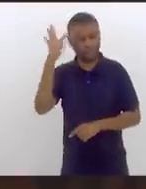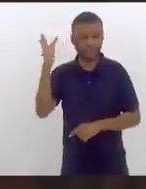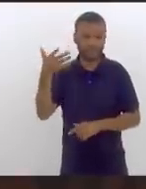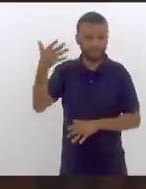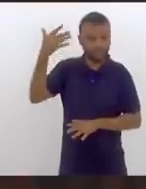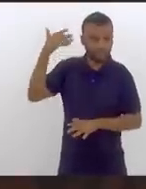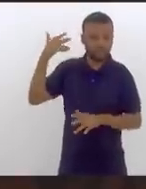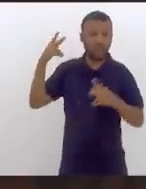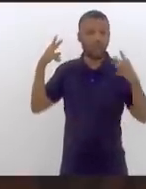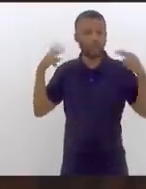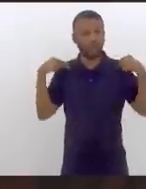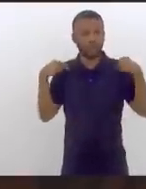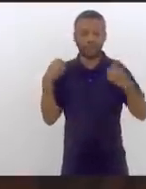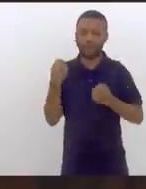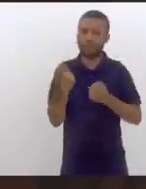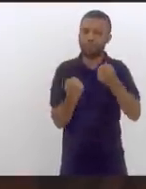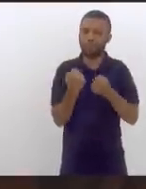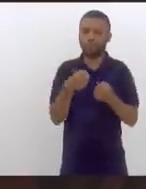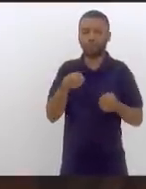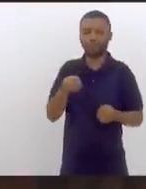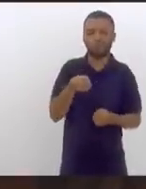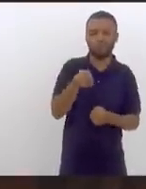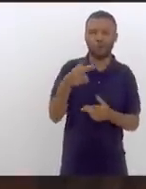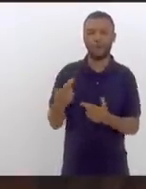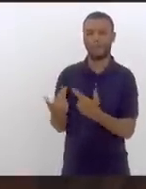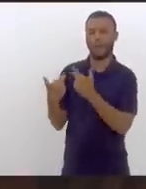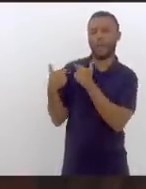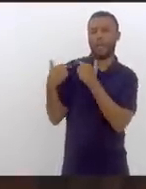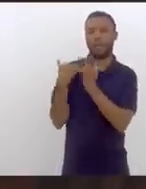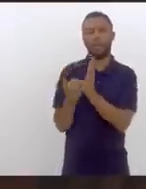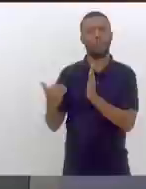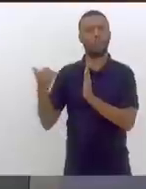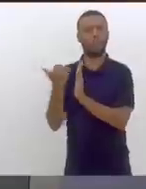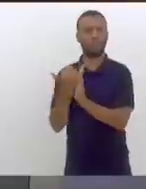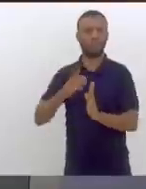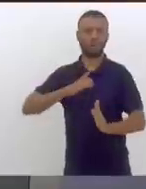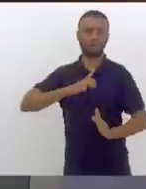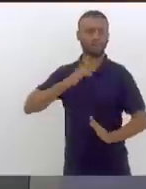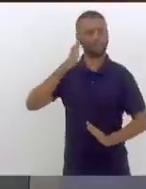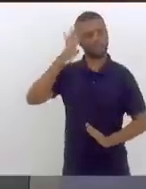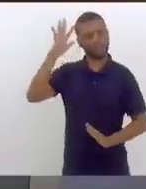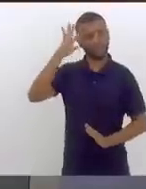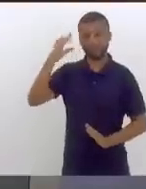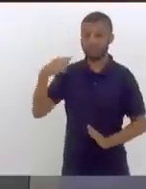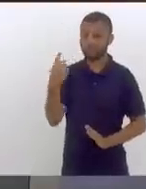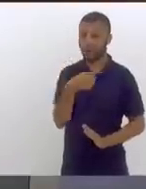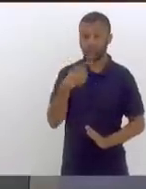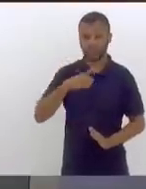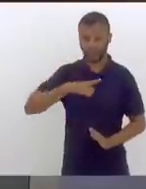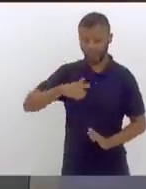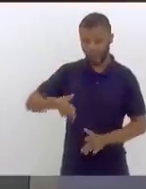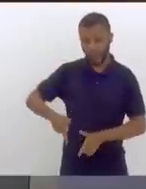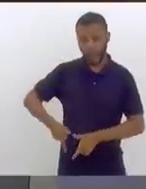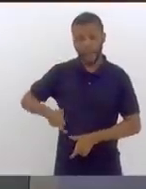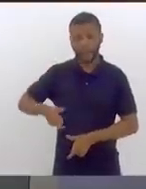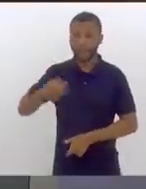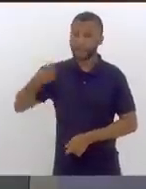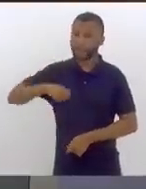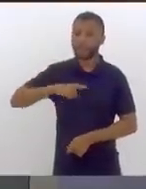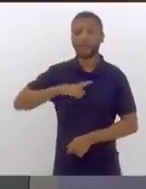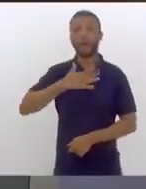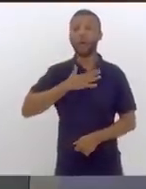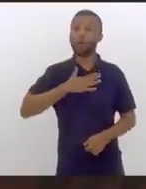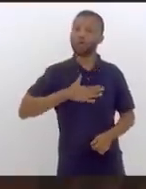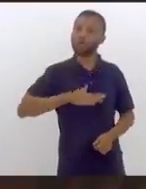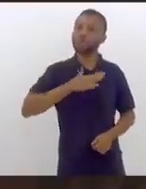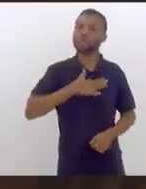carregando a tropa a responsabilidade que você tem imagine nós que portamos armas que precisamos ter um